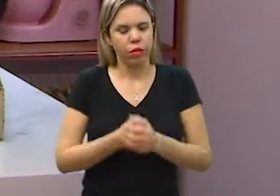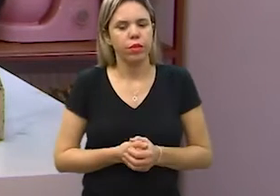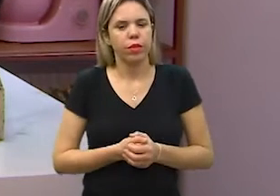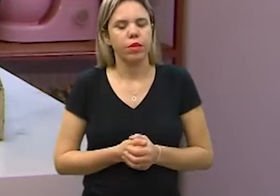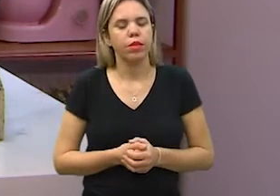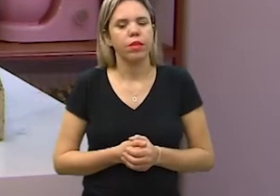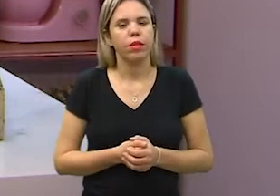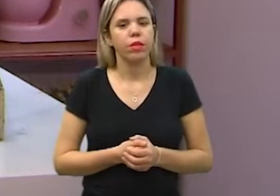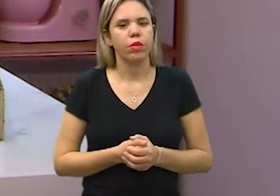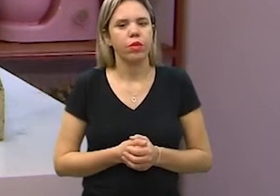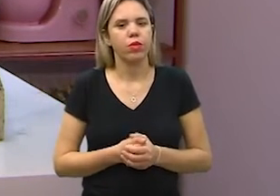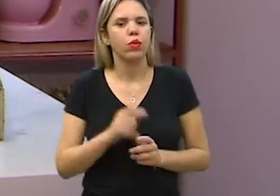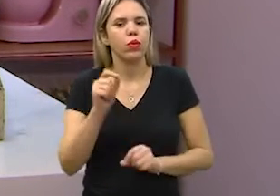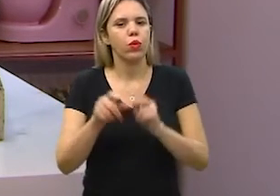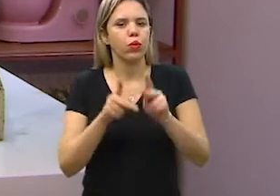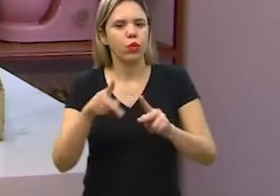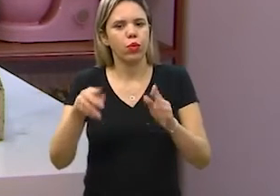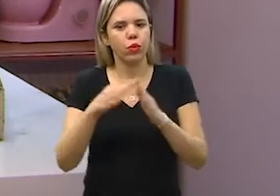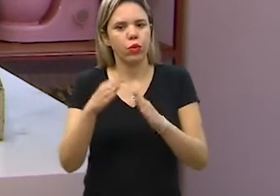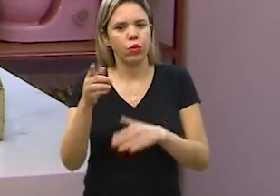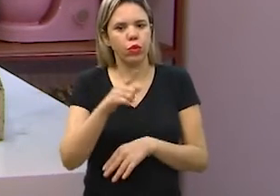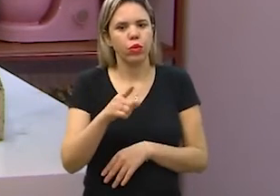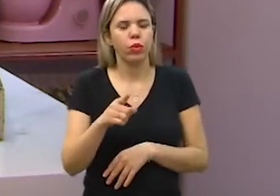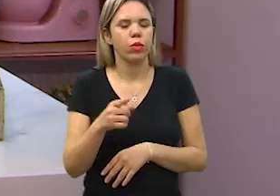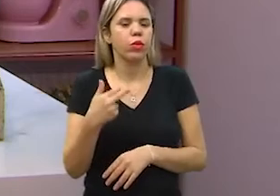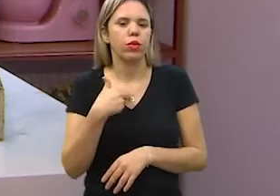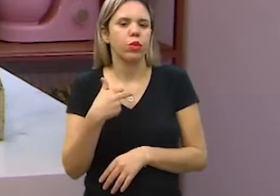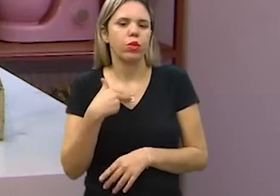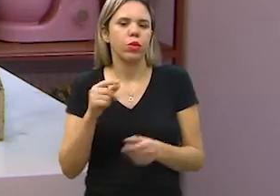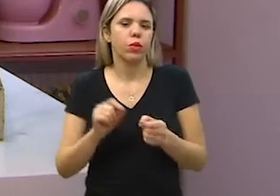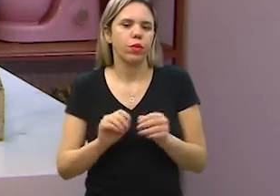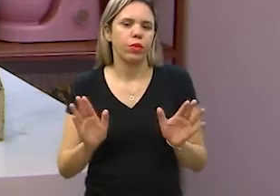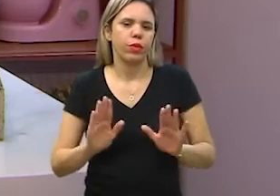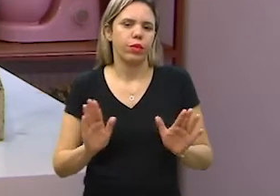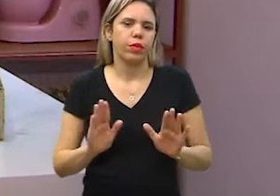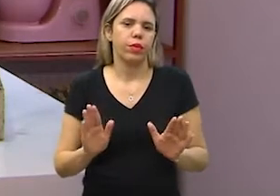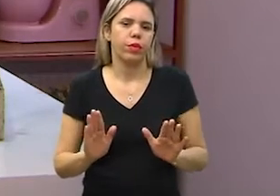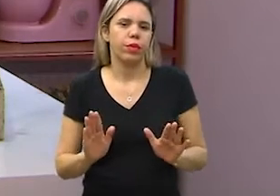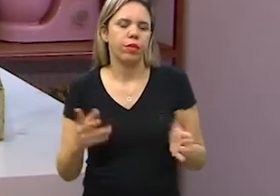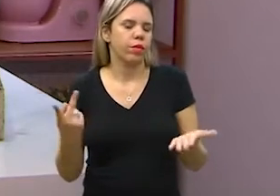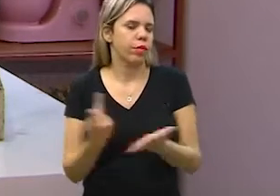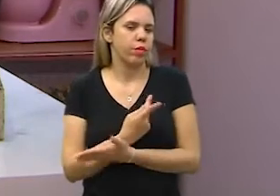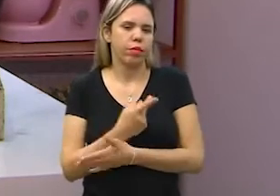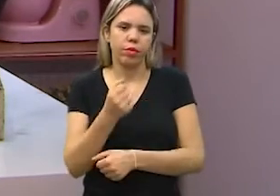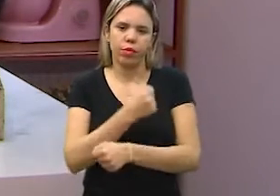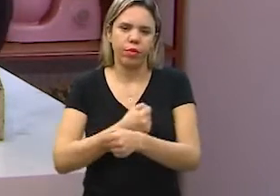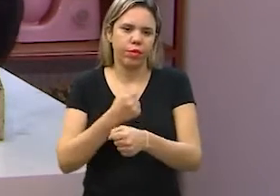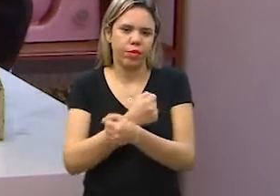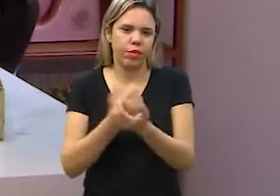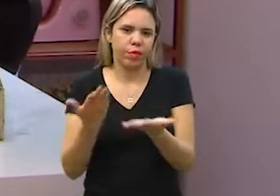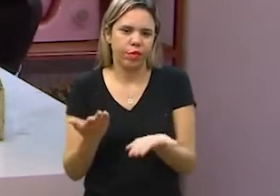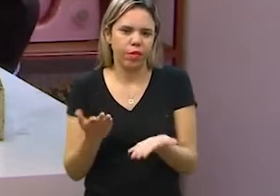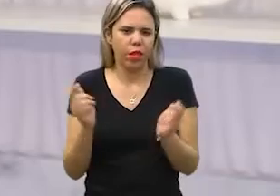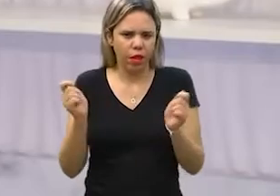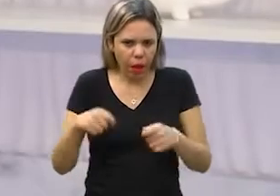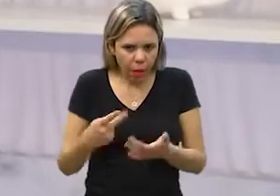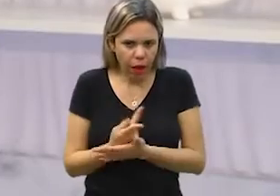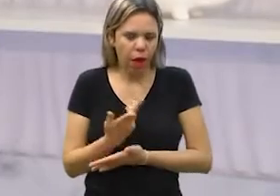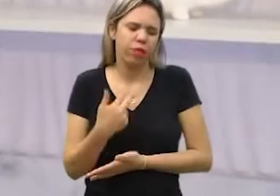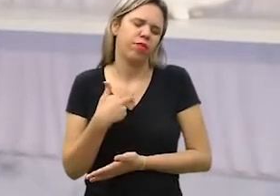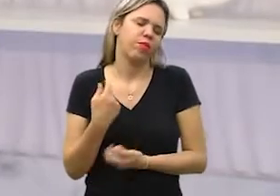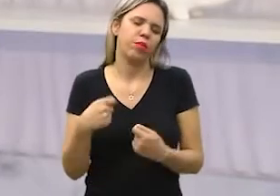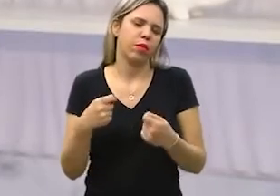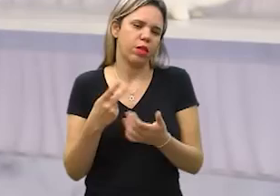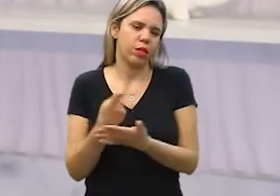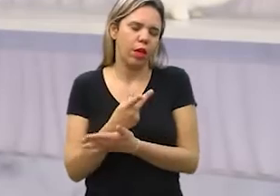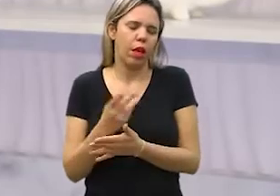tudo. Paty, o que o pessoal de casa não pode fazer para não errar nossa receita? Tem como errar? Não tem